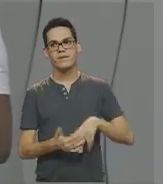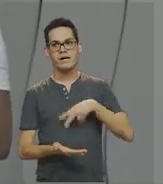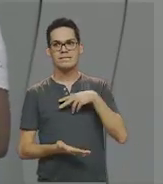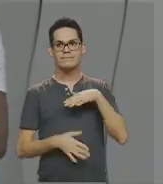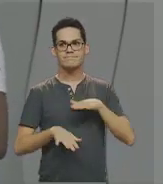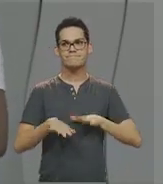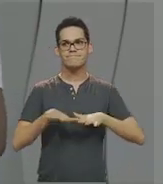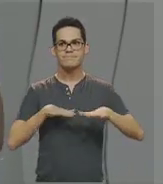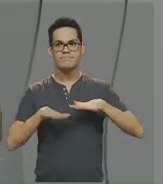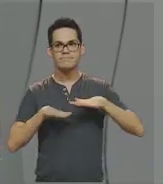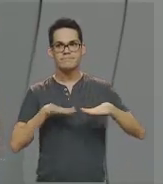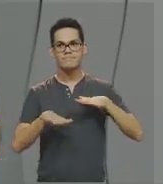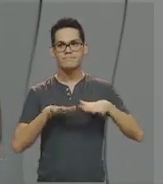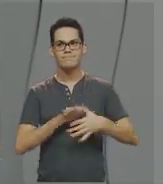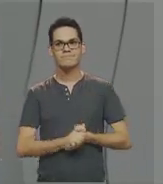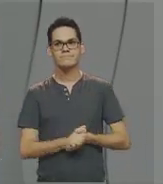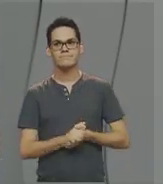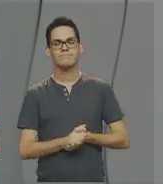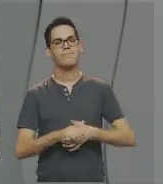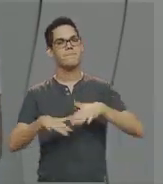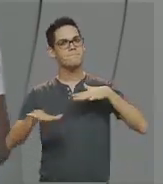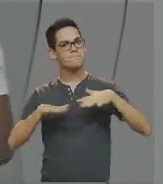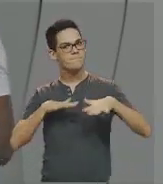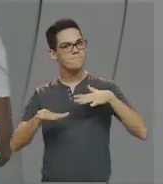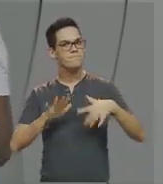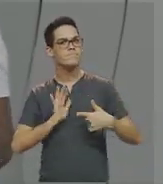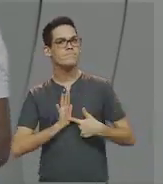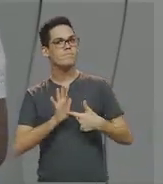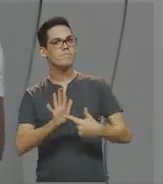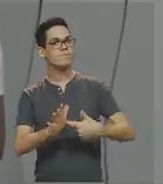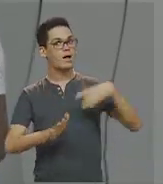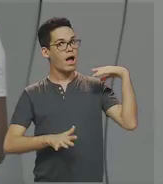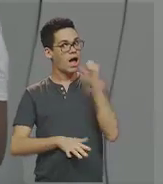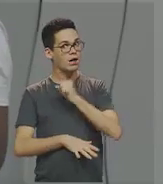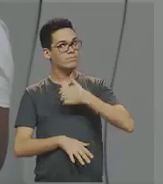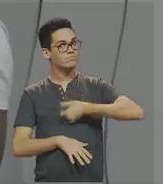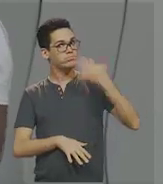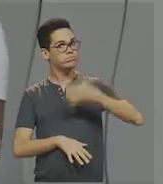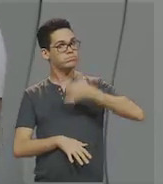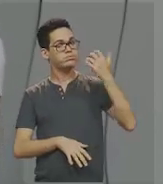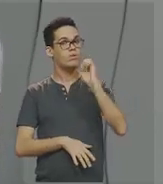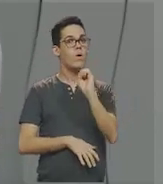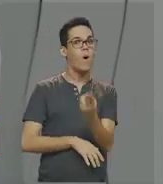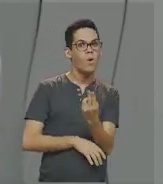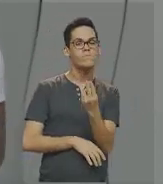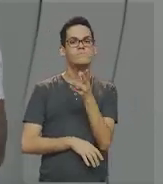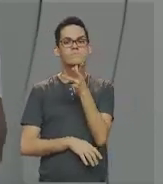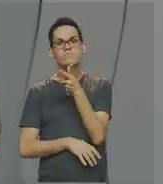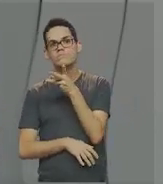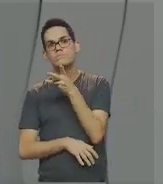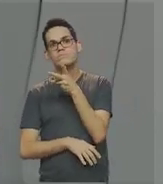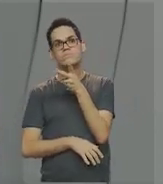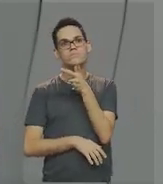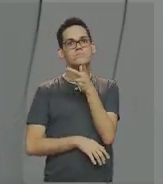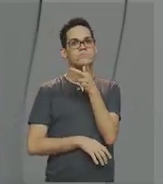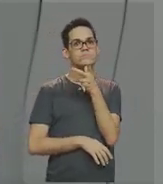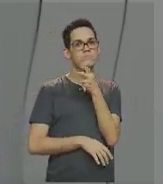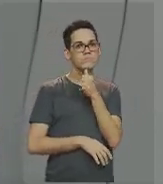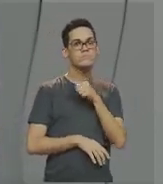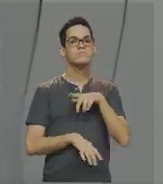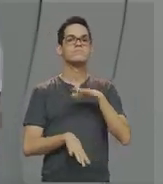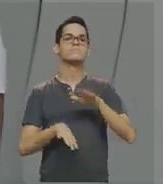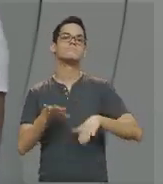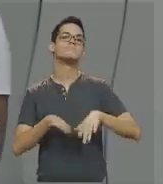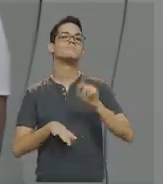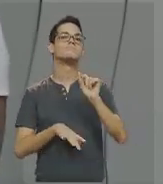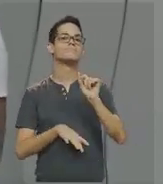meu movimento ele tem uma duração. Então, esse mesmo movimento ele pode ser rápido ou ser lento e ele vai trazer uma intencionalidade